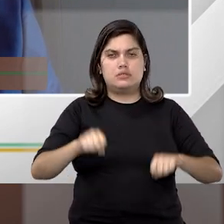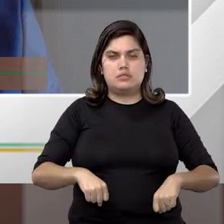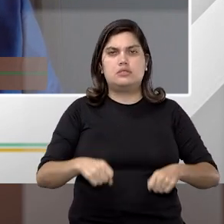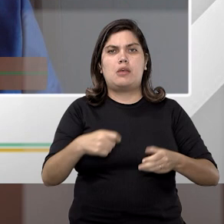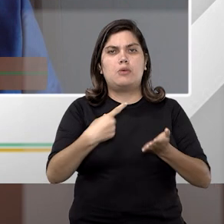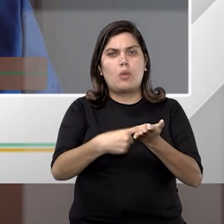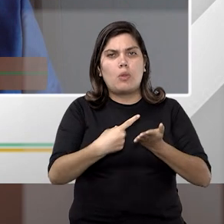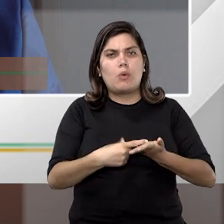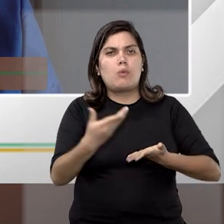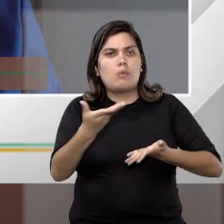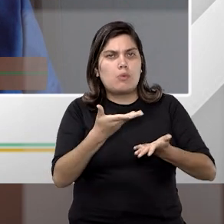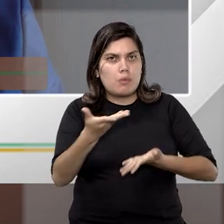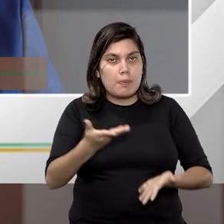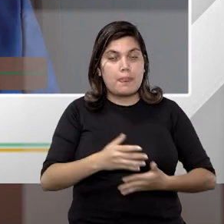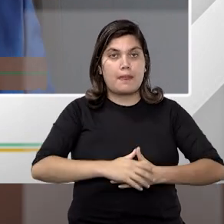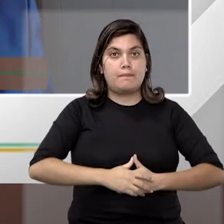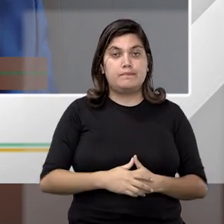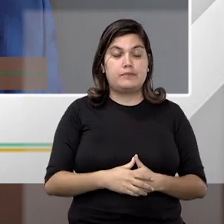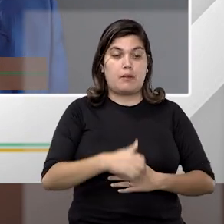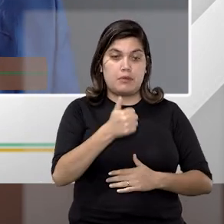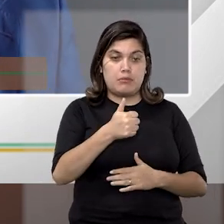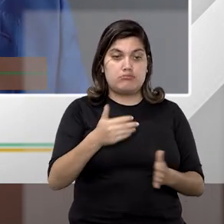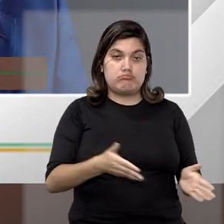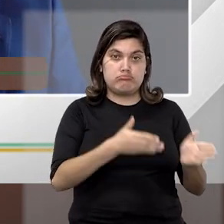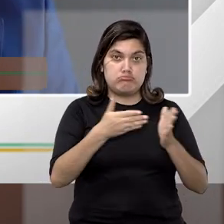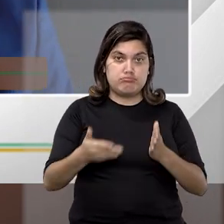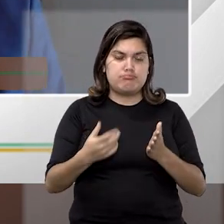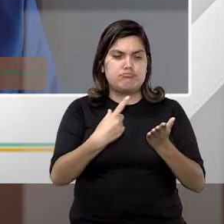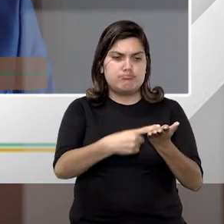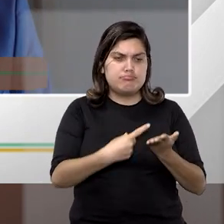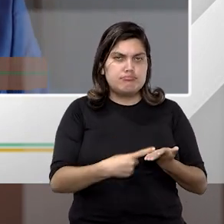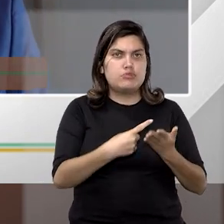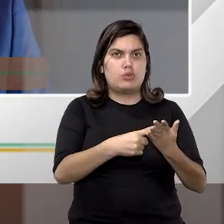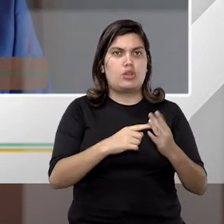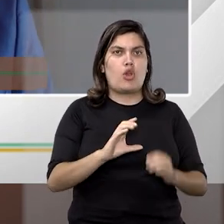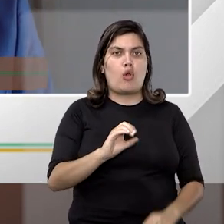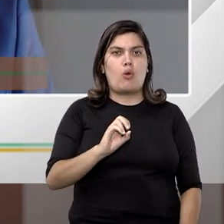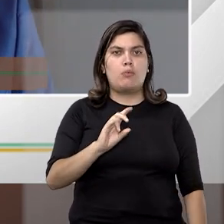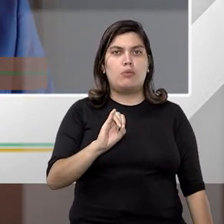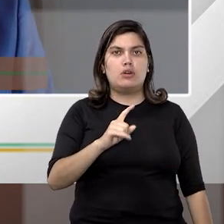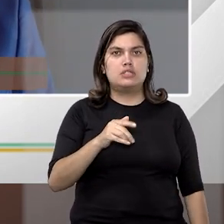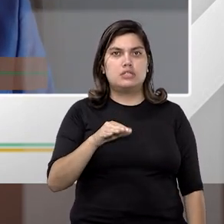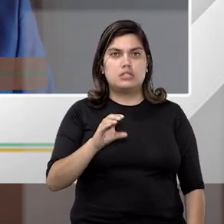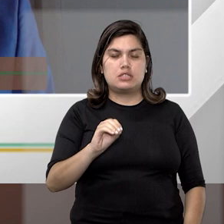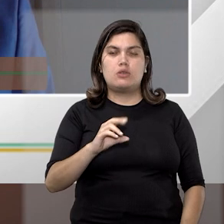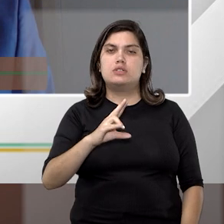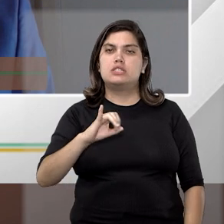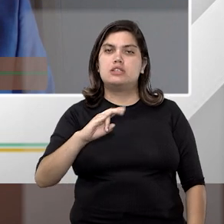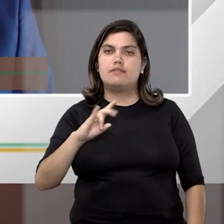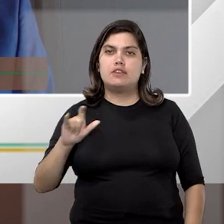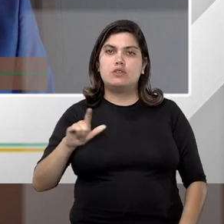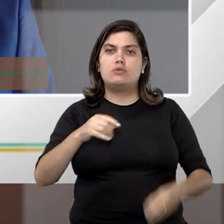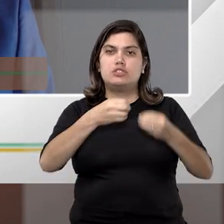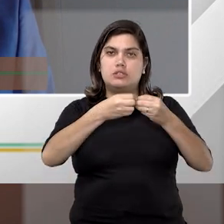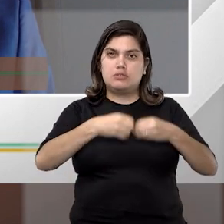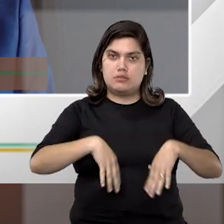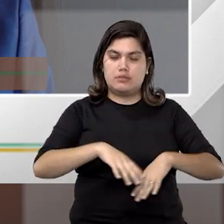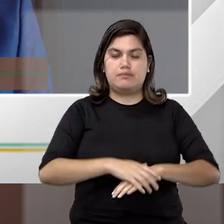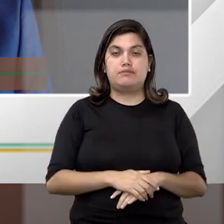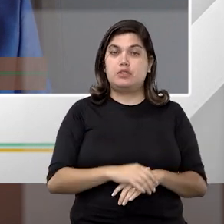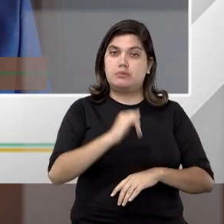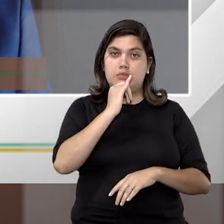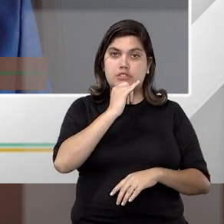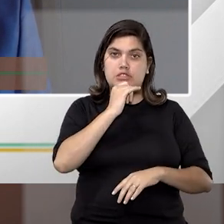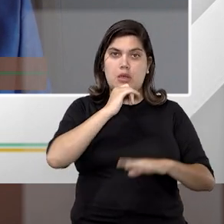solução consensual e a primeira dessas modalidades de solução de consenso EA chamada composição civil de danos